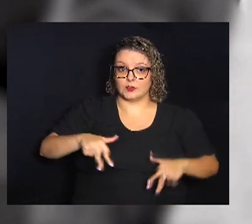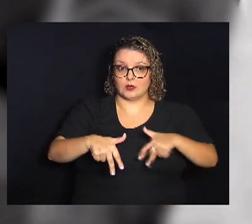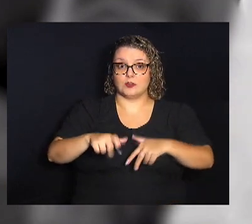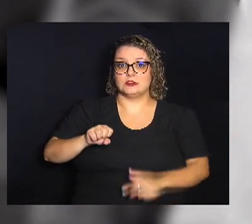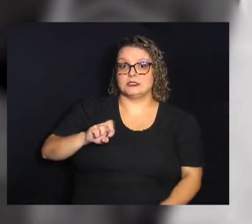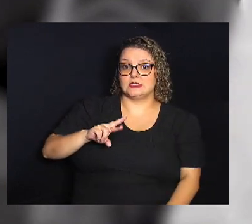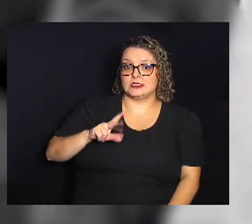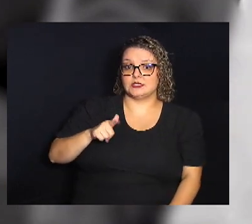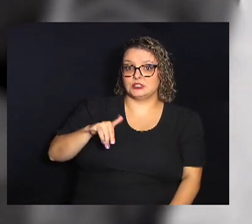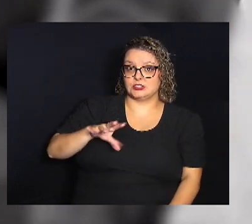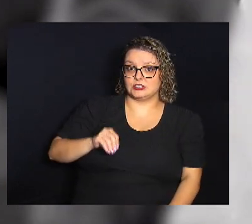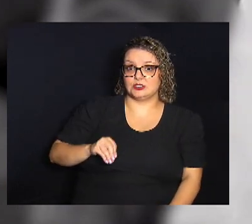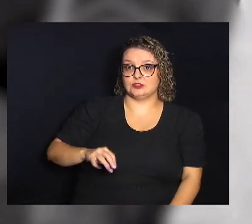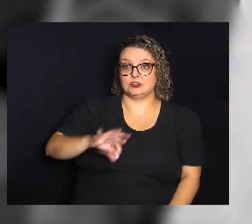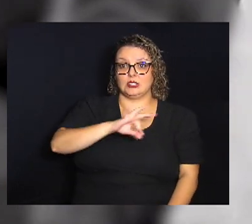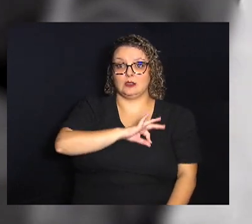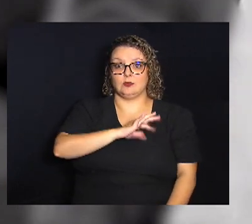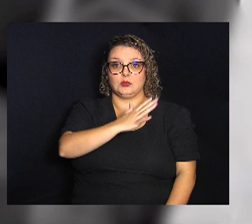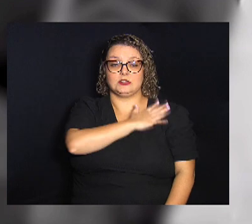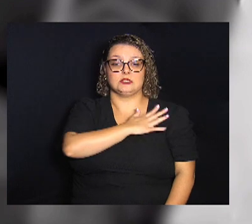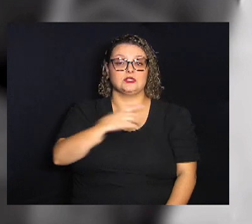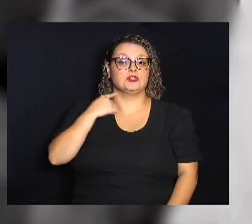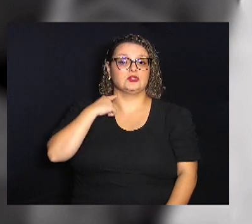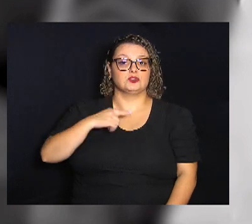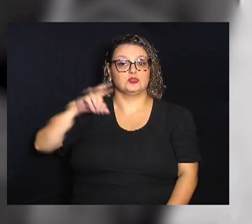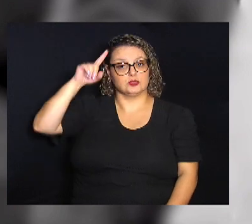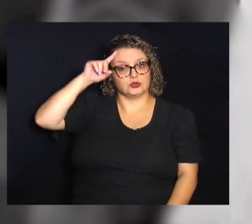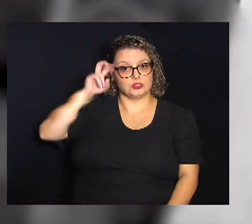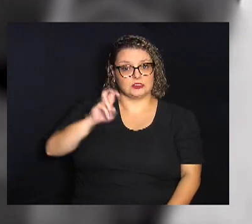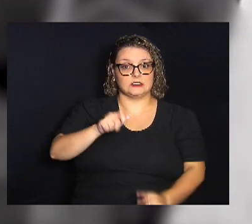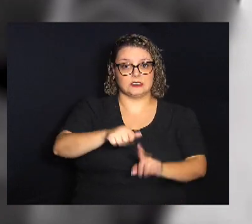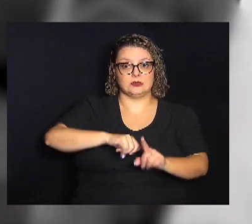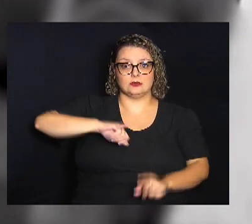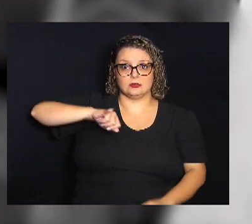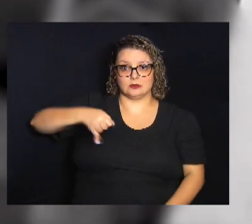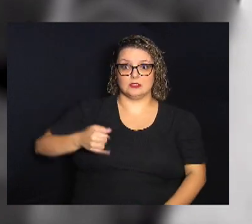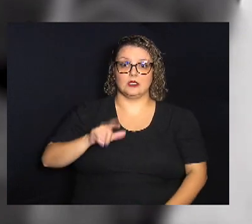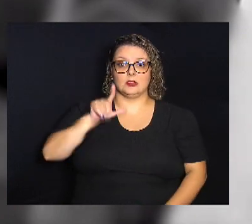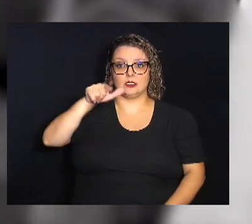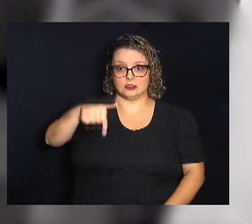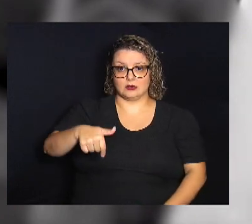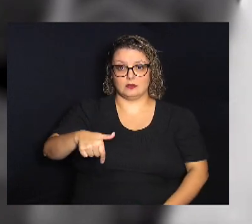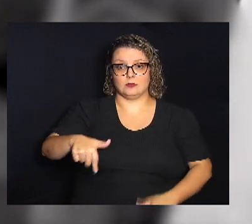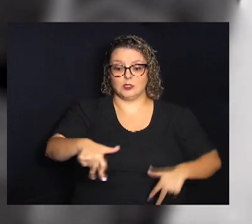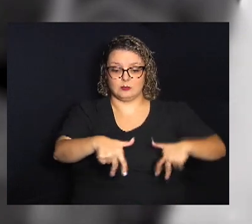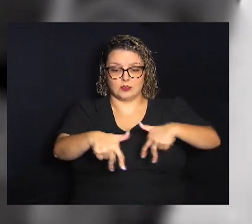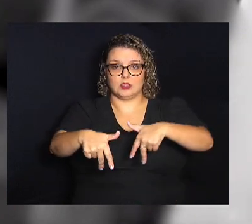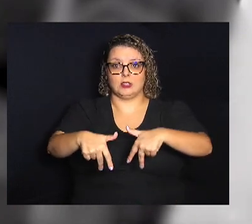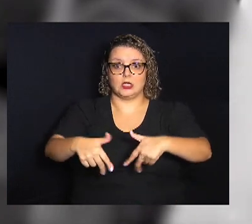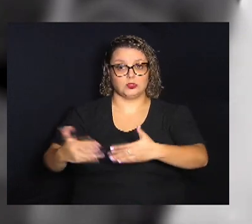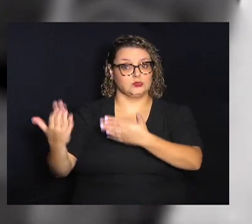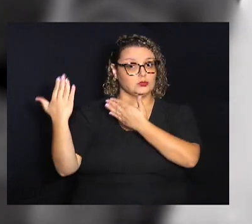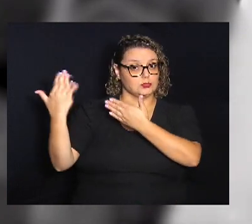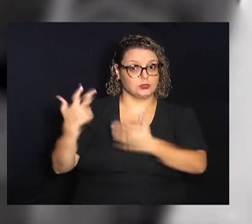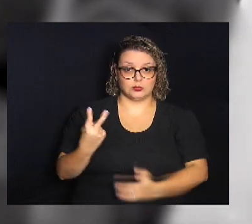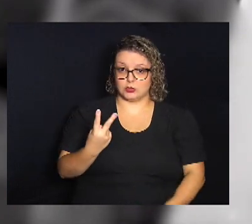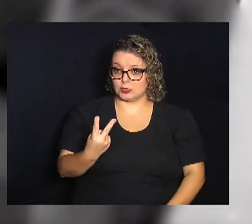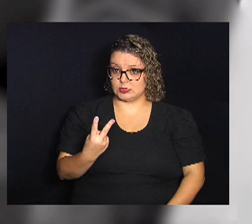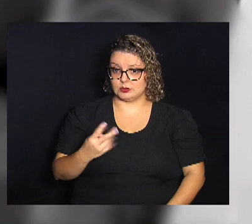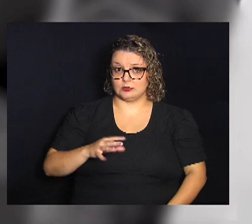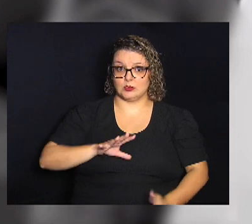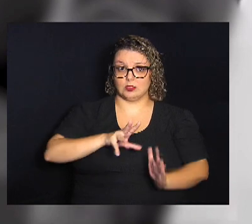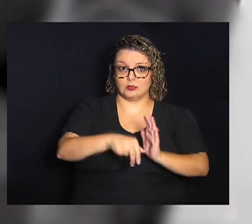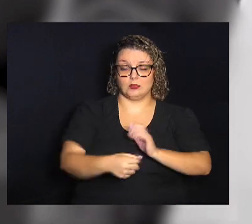Dias, da Polícia Militar de Minas Gerais, no dia 5 de janeiro, após uma abordagem a 2 suspeitos pelo furto de um veículo